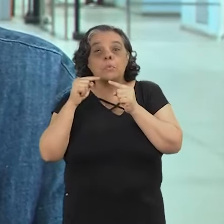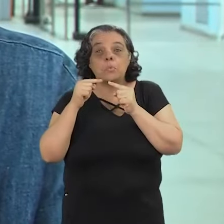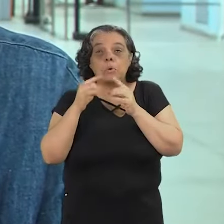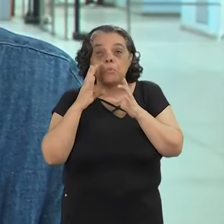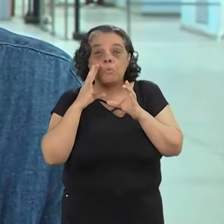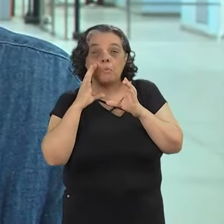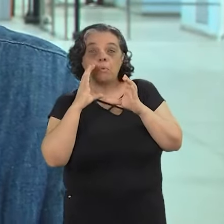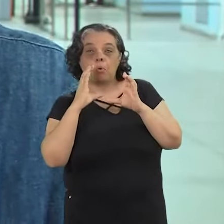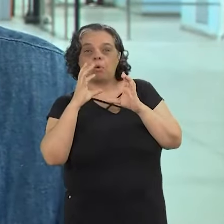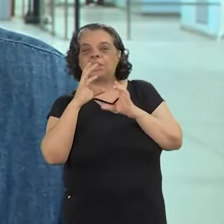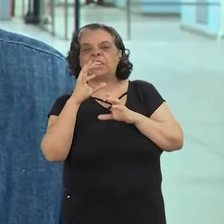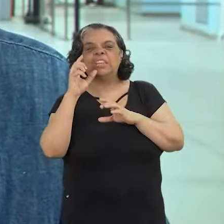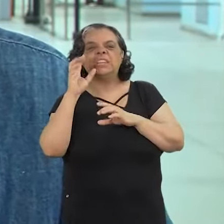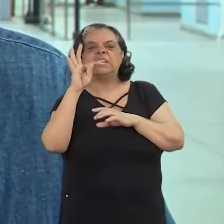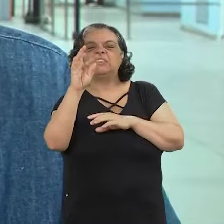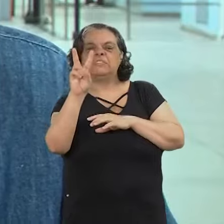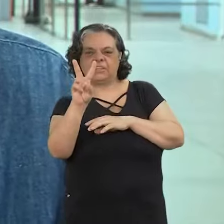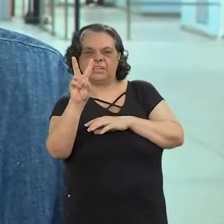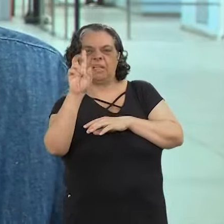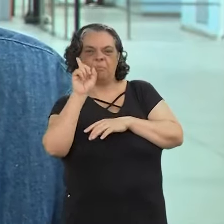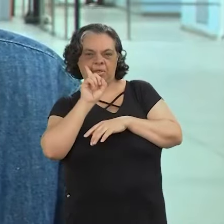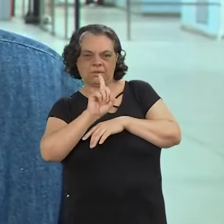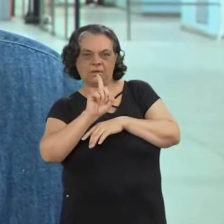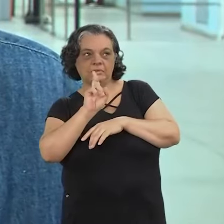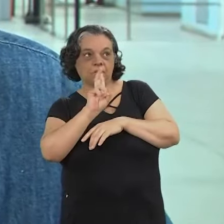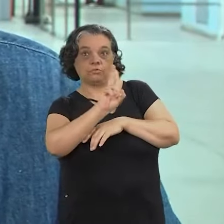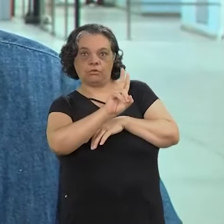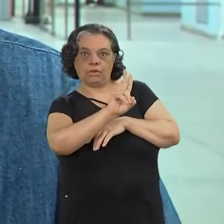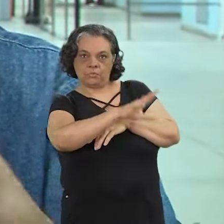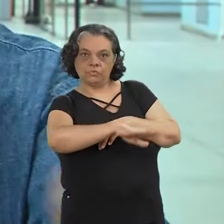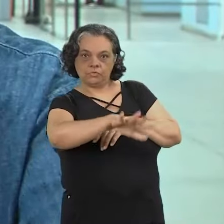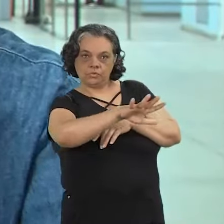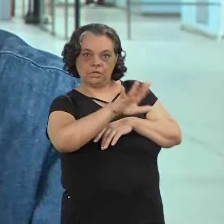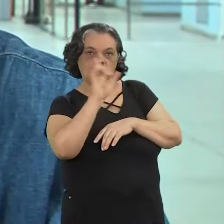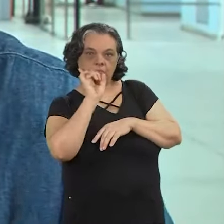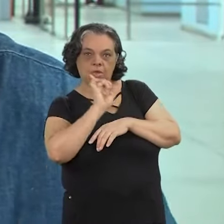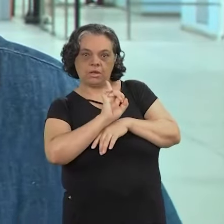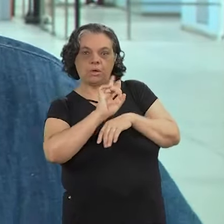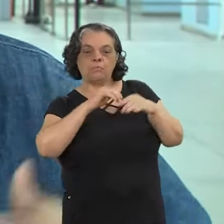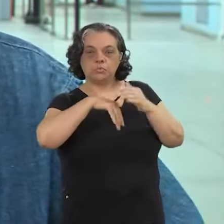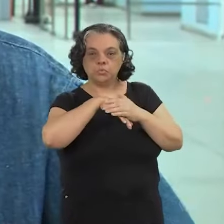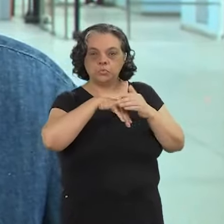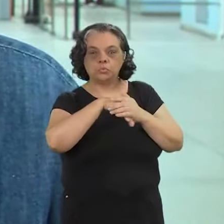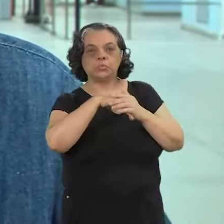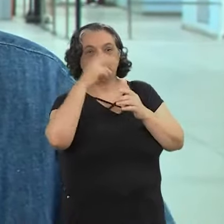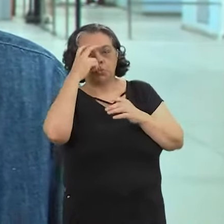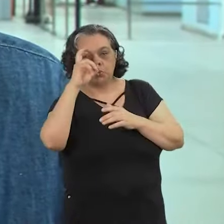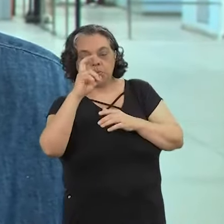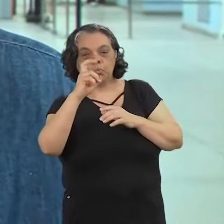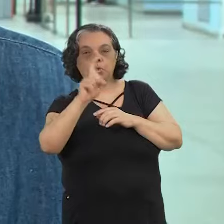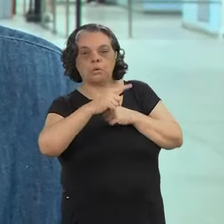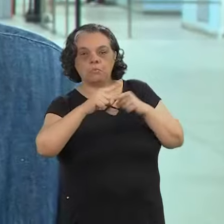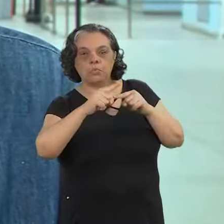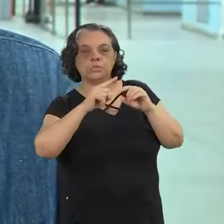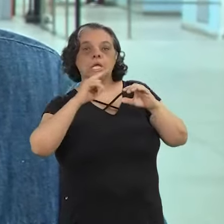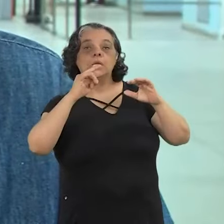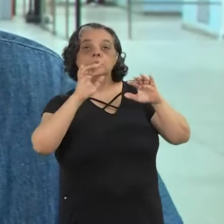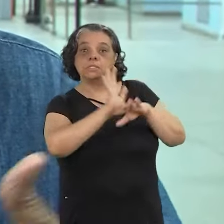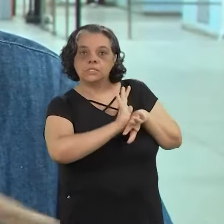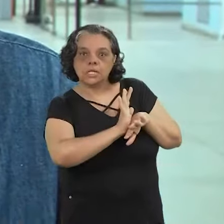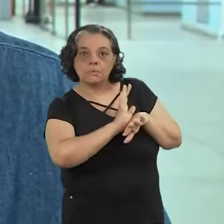TV americano Por exemplo quando você olha pra sociedade americana pros esportes pra cultura pra música pro cinema